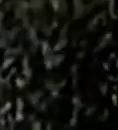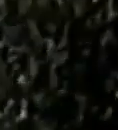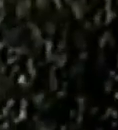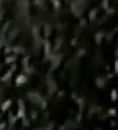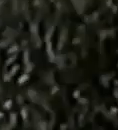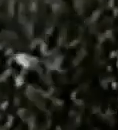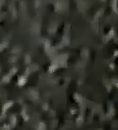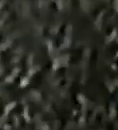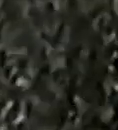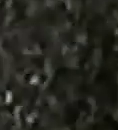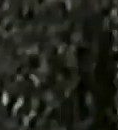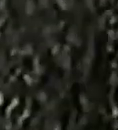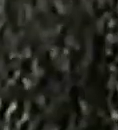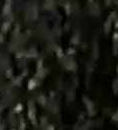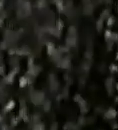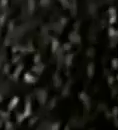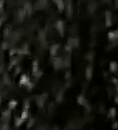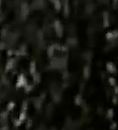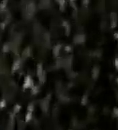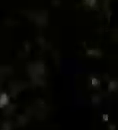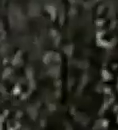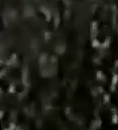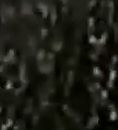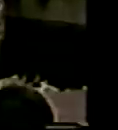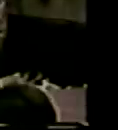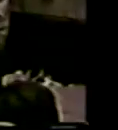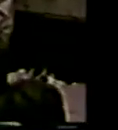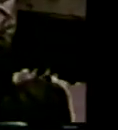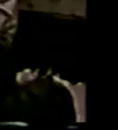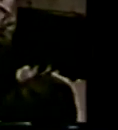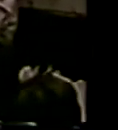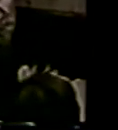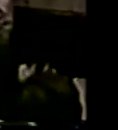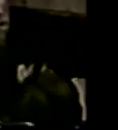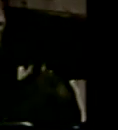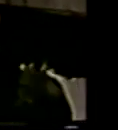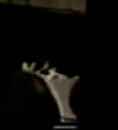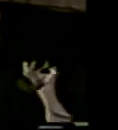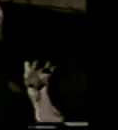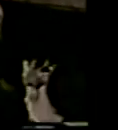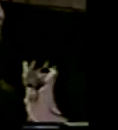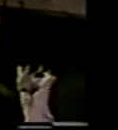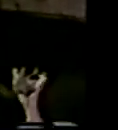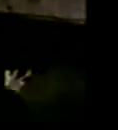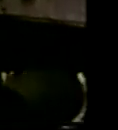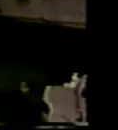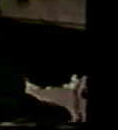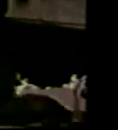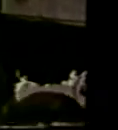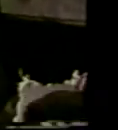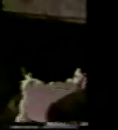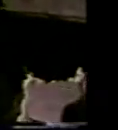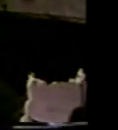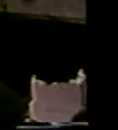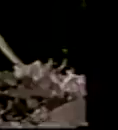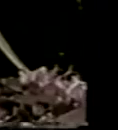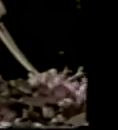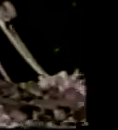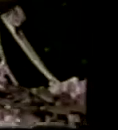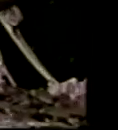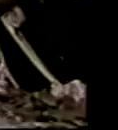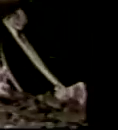em cinco de novembro de 1849 e morreu em Petrópolis no dia primeiro de março de